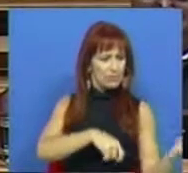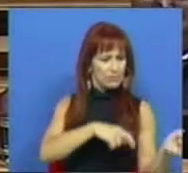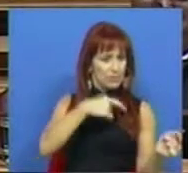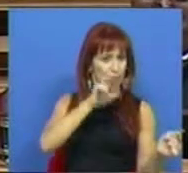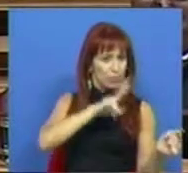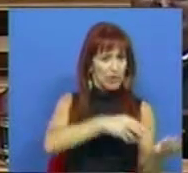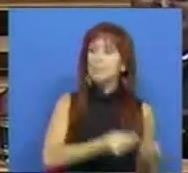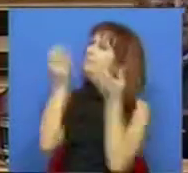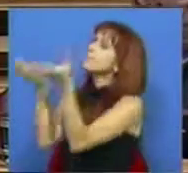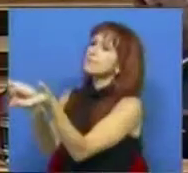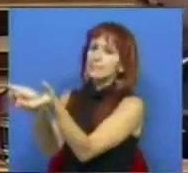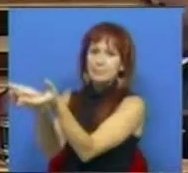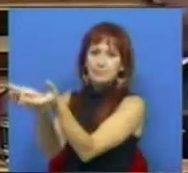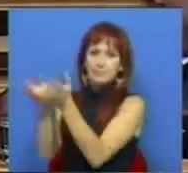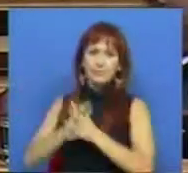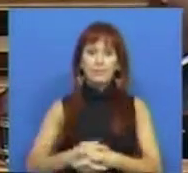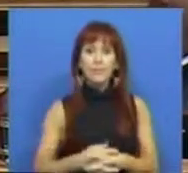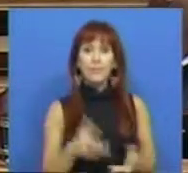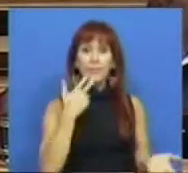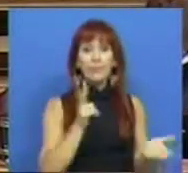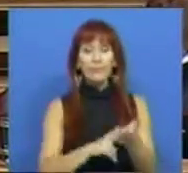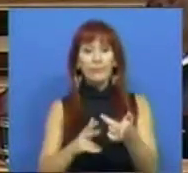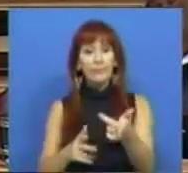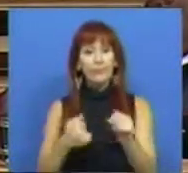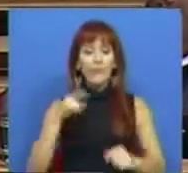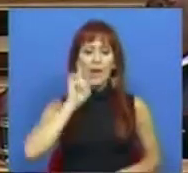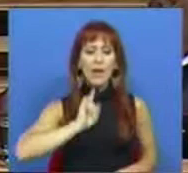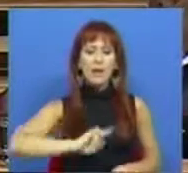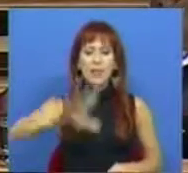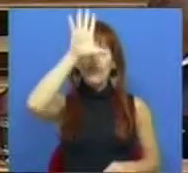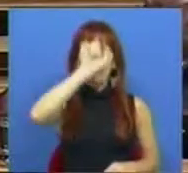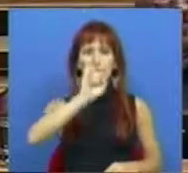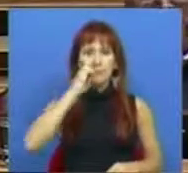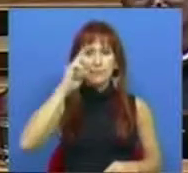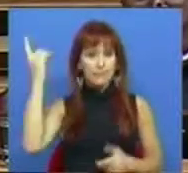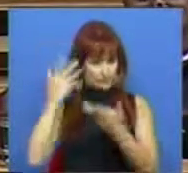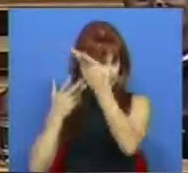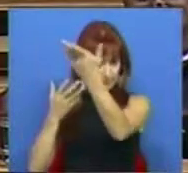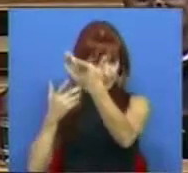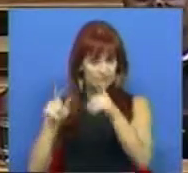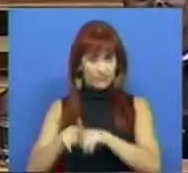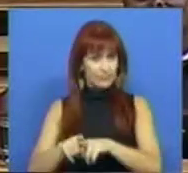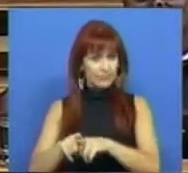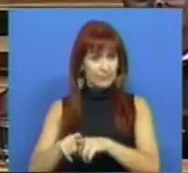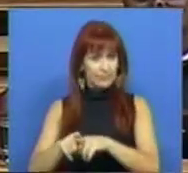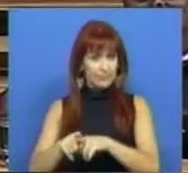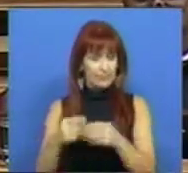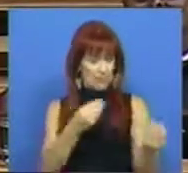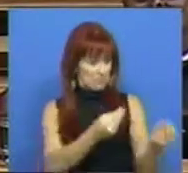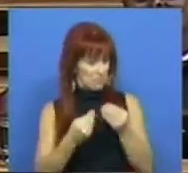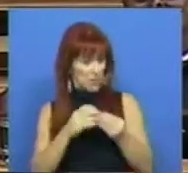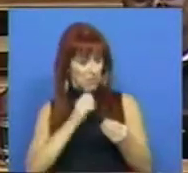dos portugueses. A verdade é que a senhora Angela Merkel não receberá do